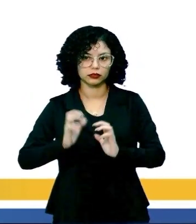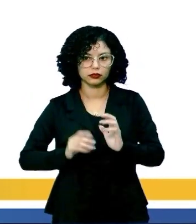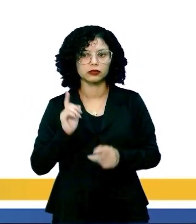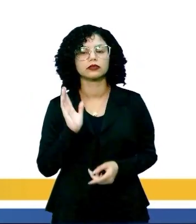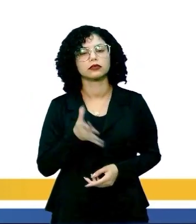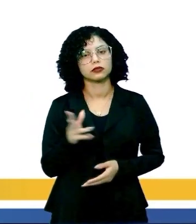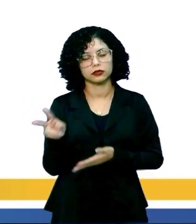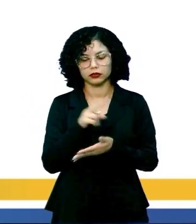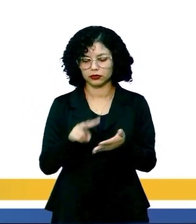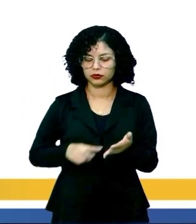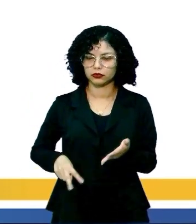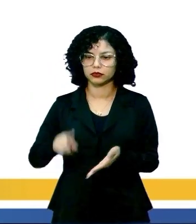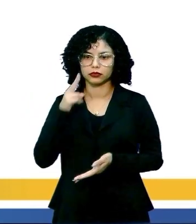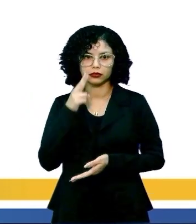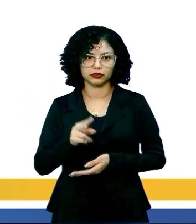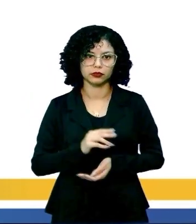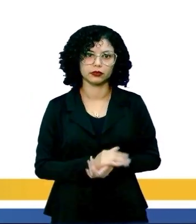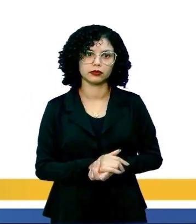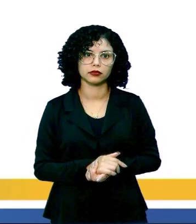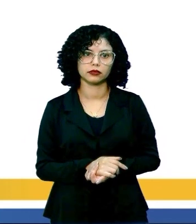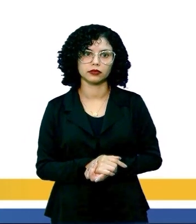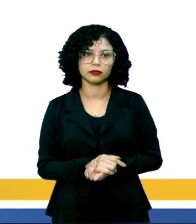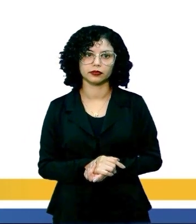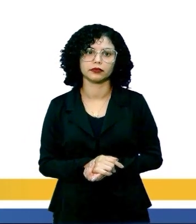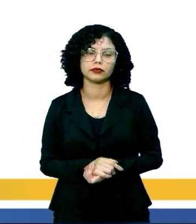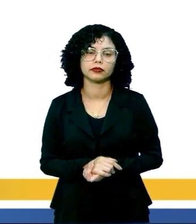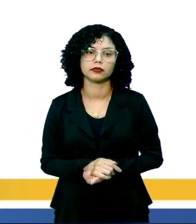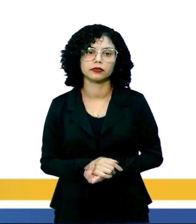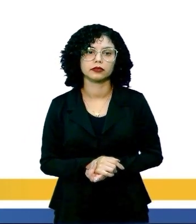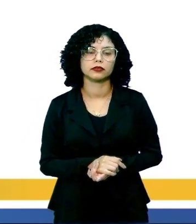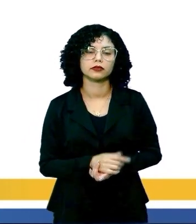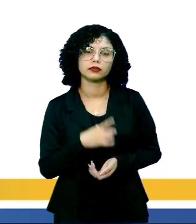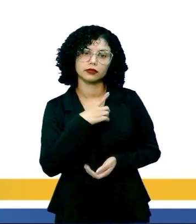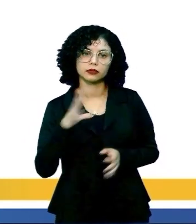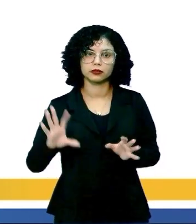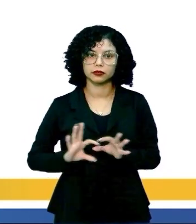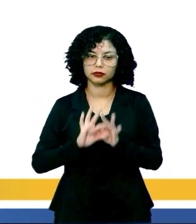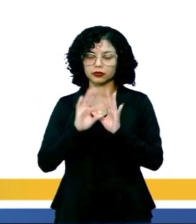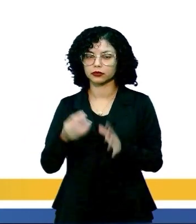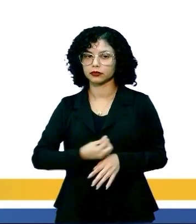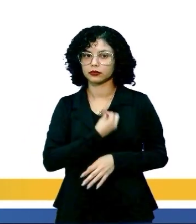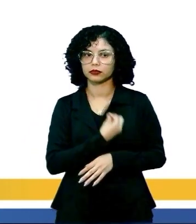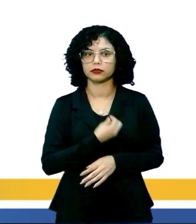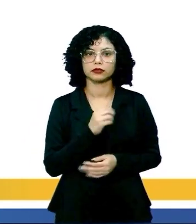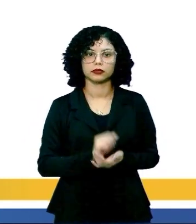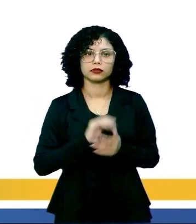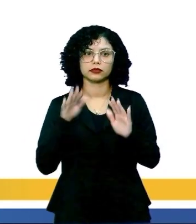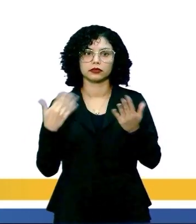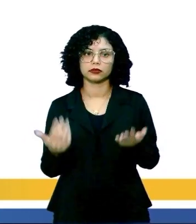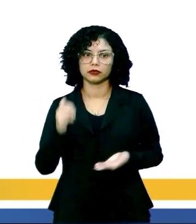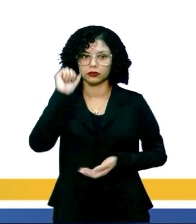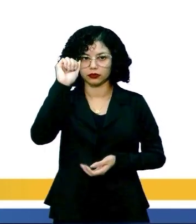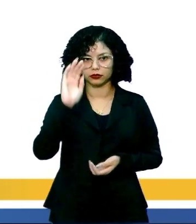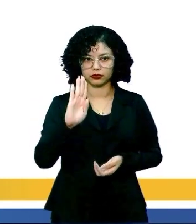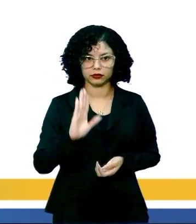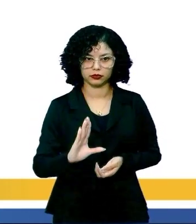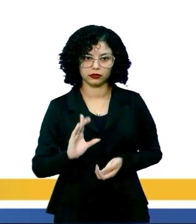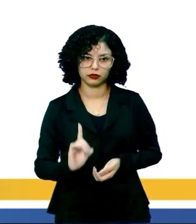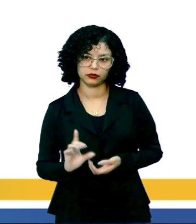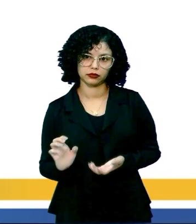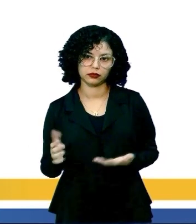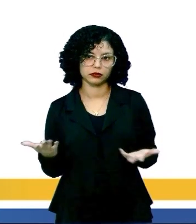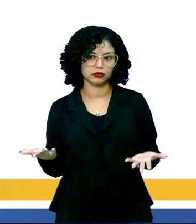já lemos ou já ouvimos. Vamos lá. A memória nacional está presente em qual desses